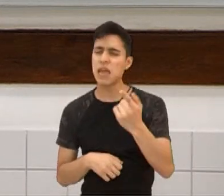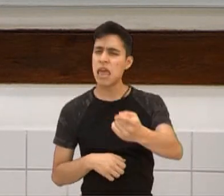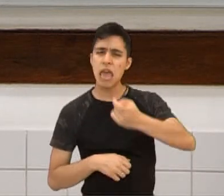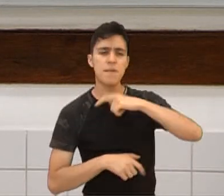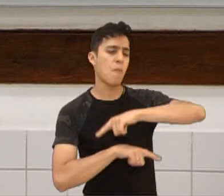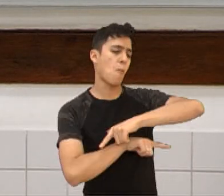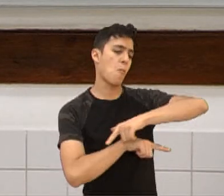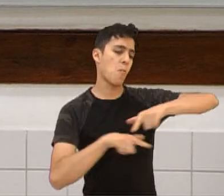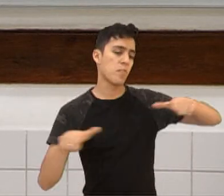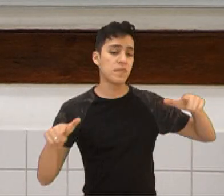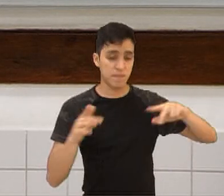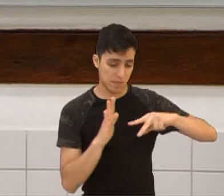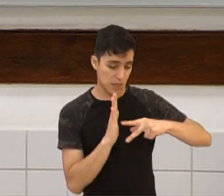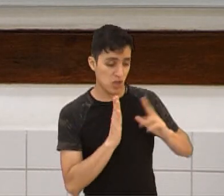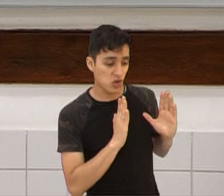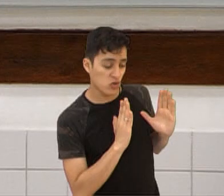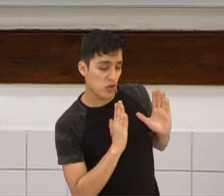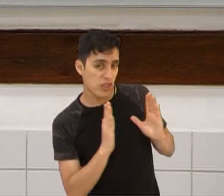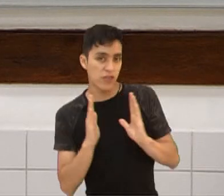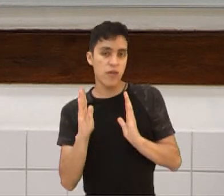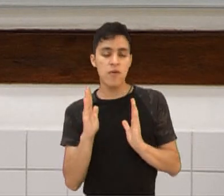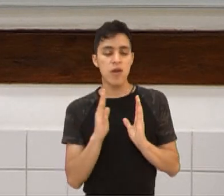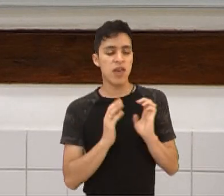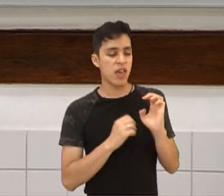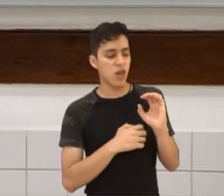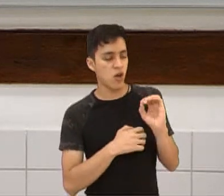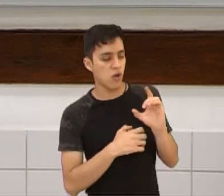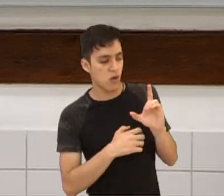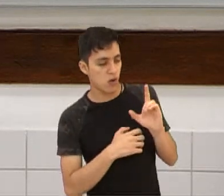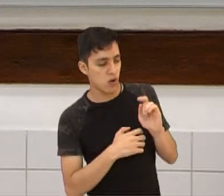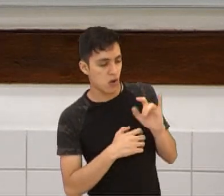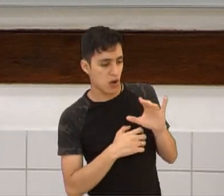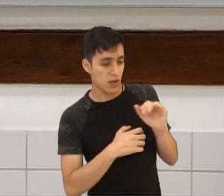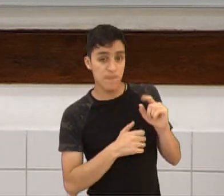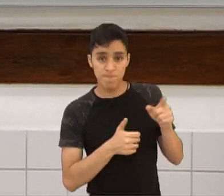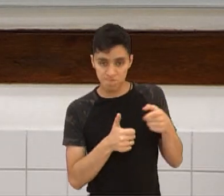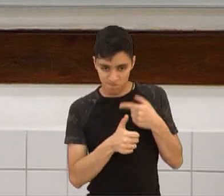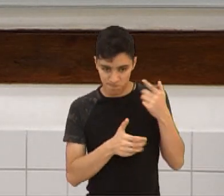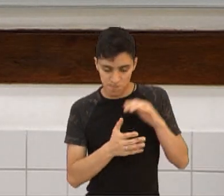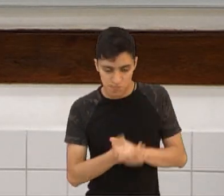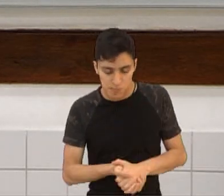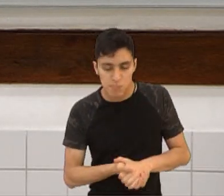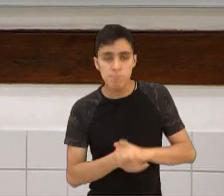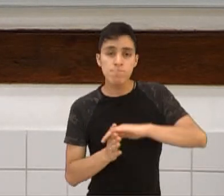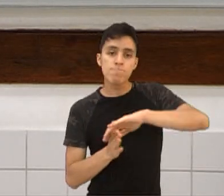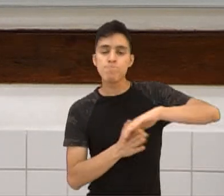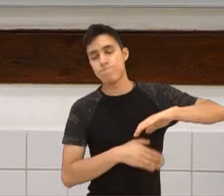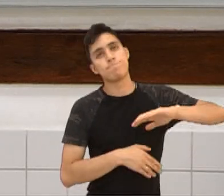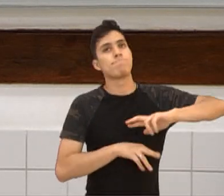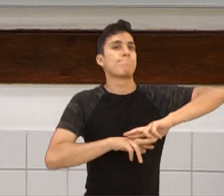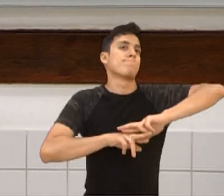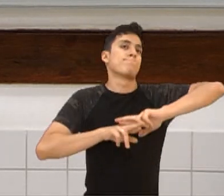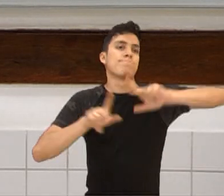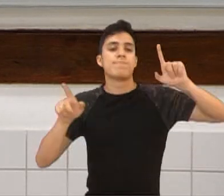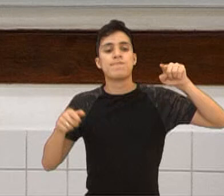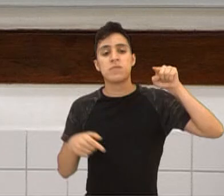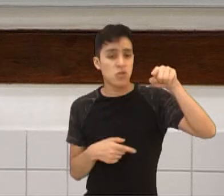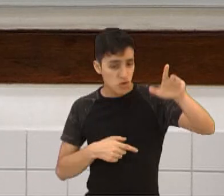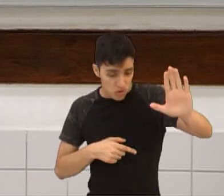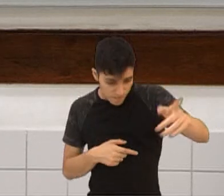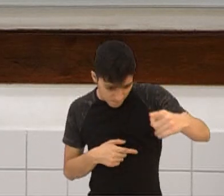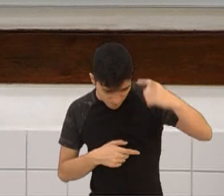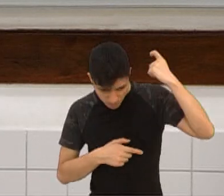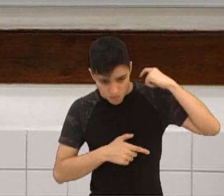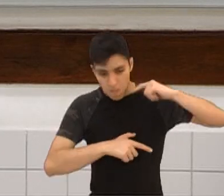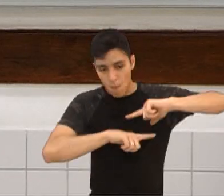a gente chama de sucessão ecológica primária. Se essa área ela foi degradada e está ressurgindo a vida ali, a gente chama de sucessão